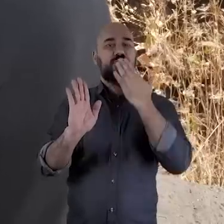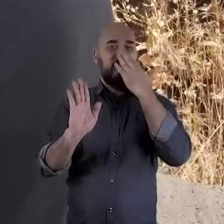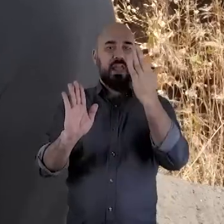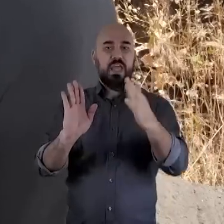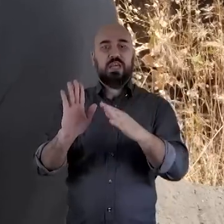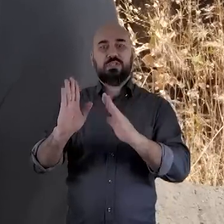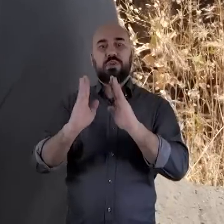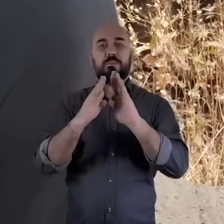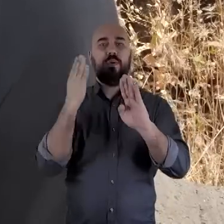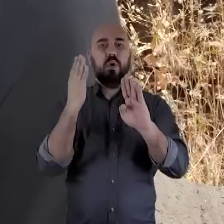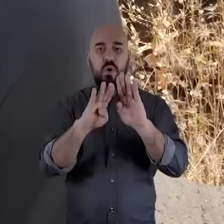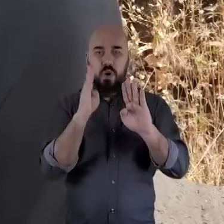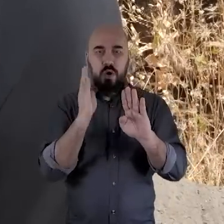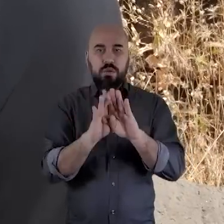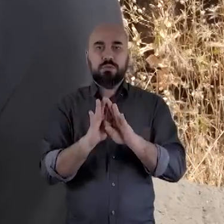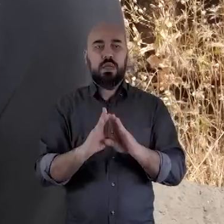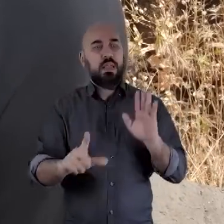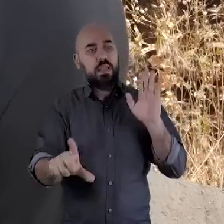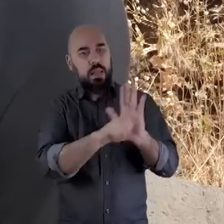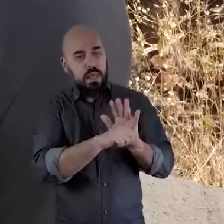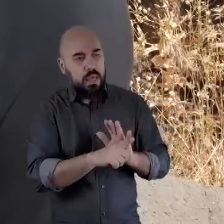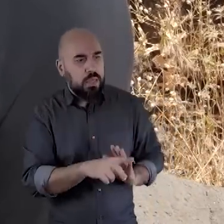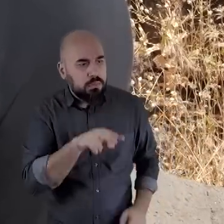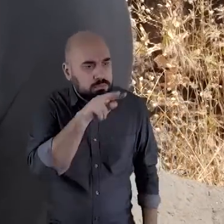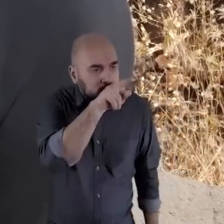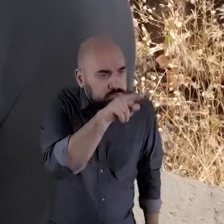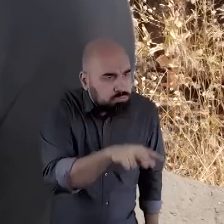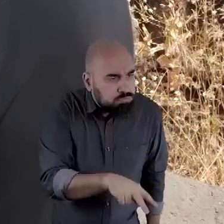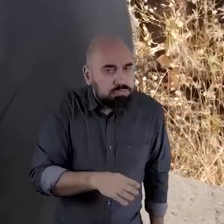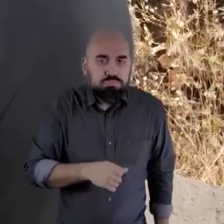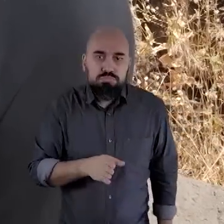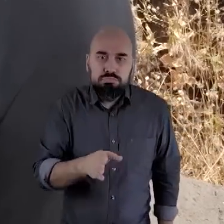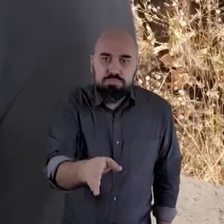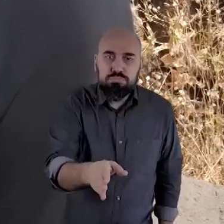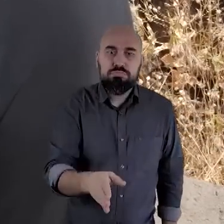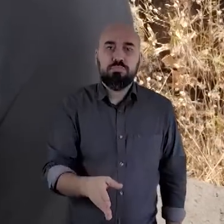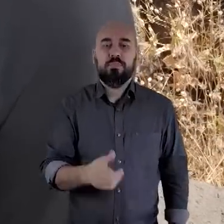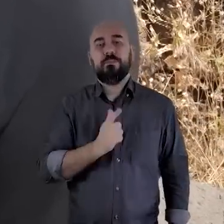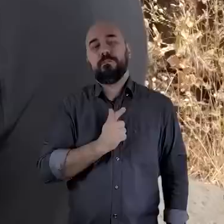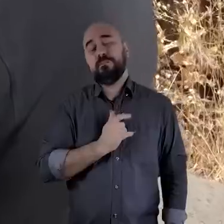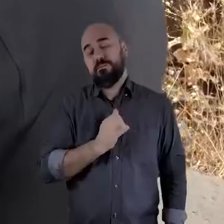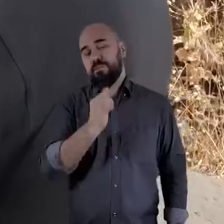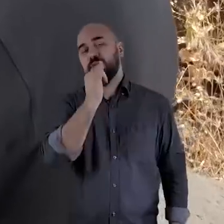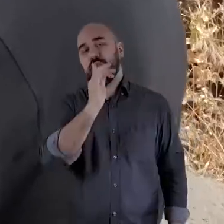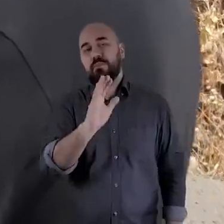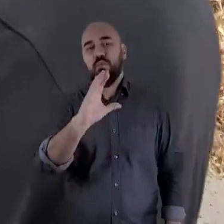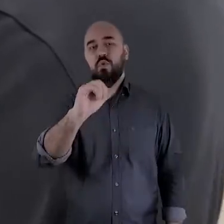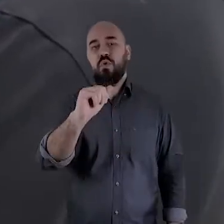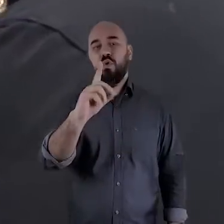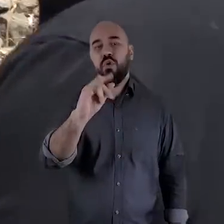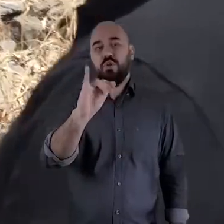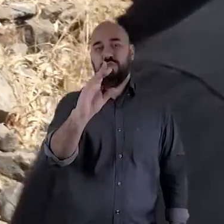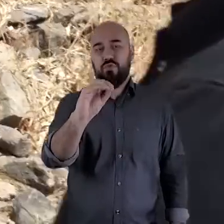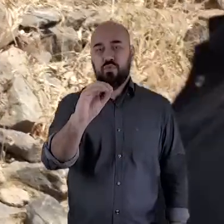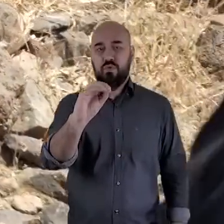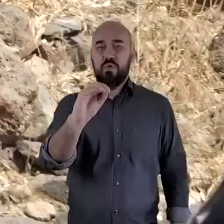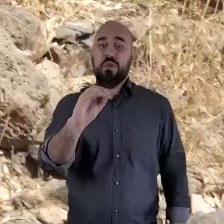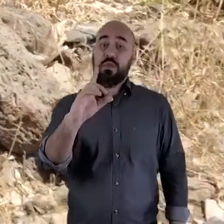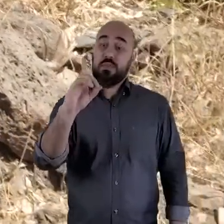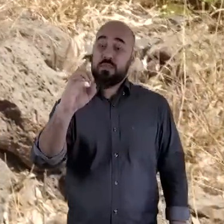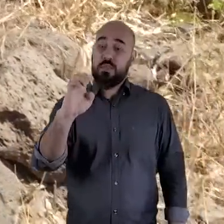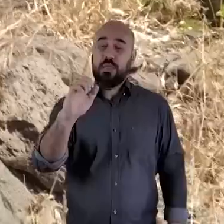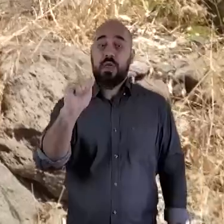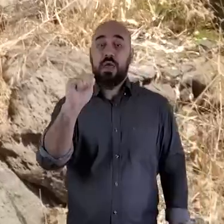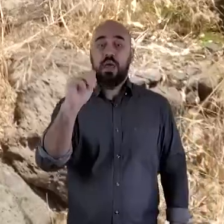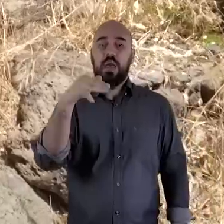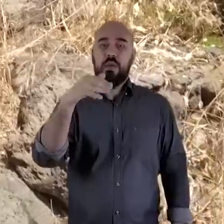porta, onde estavam os mandamentos, onde as pessoas podiam entrar e ler. Você tem, por exemplo, o Código de Hammurabi, famoso Código de Hammurabi. Era uma